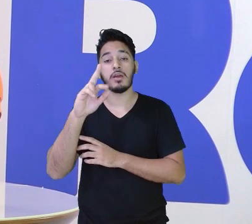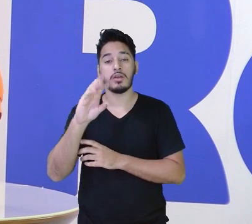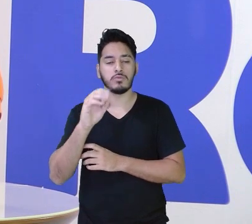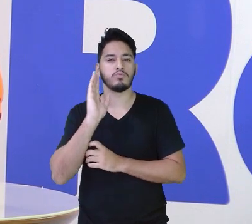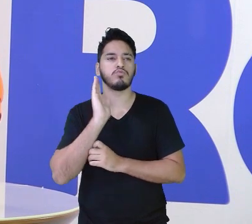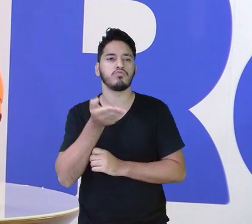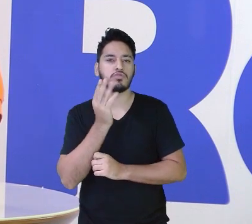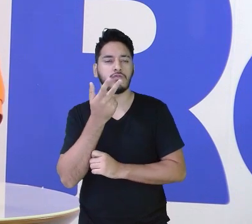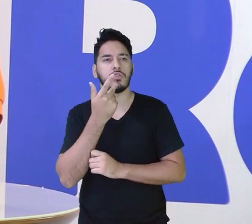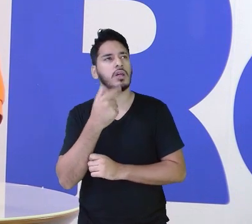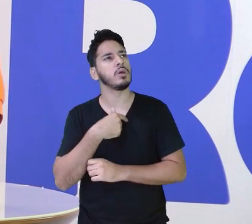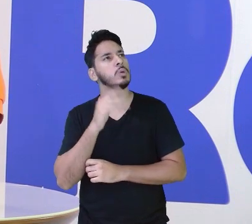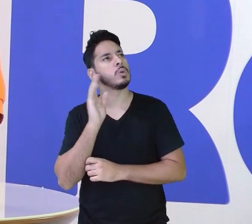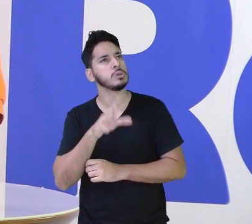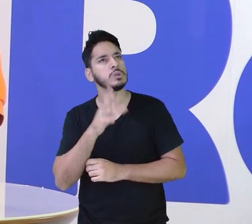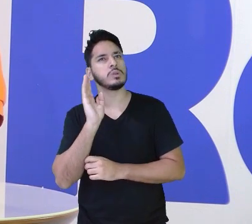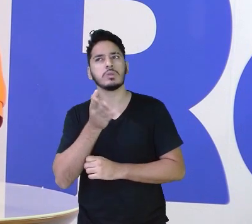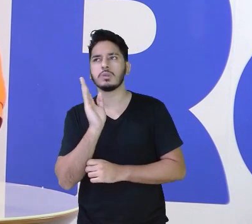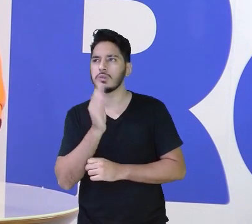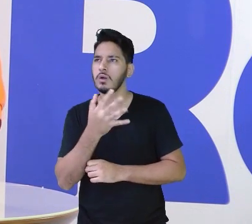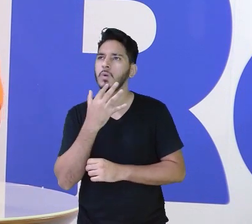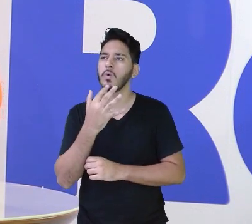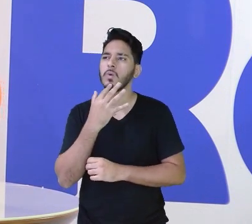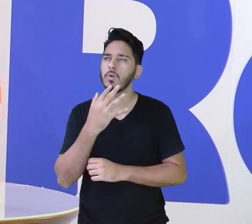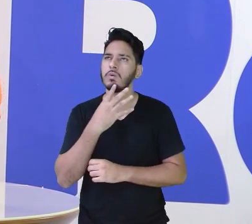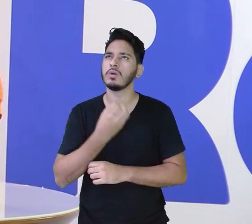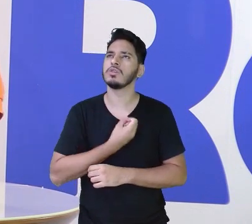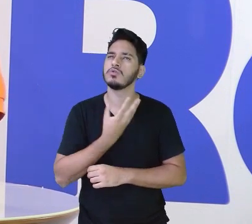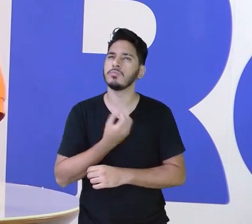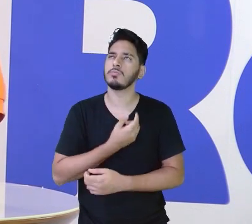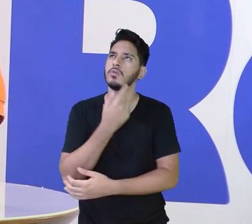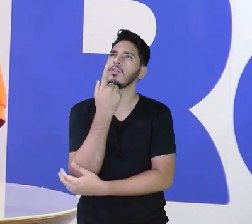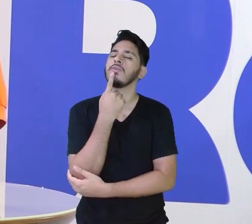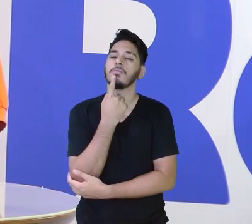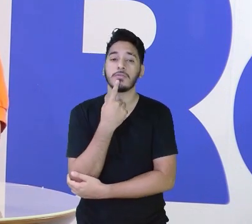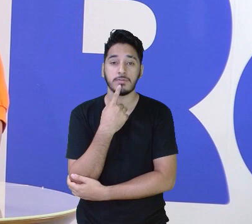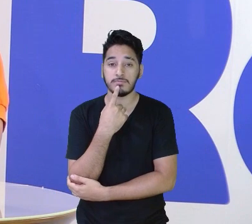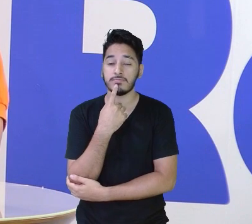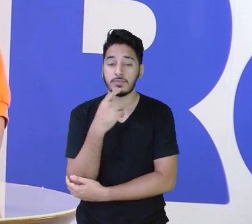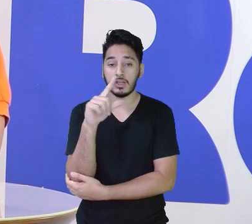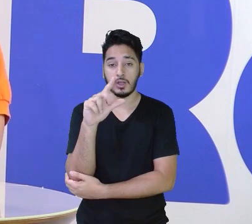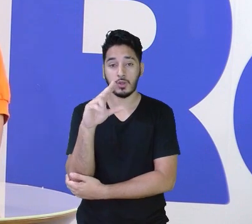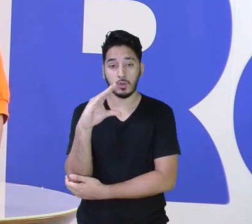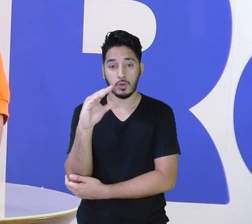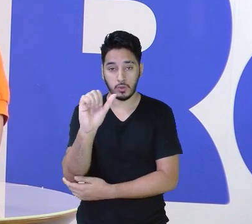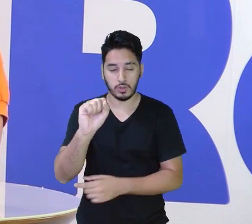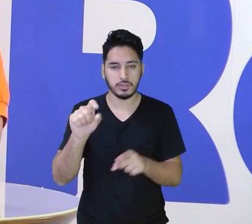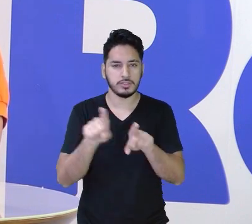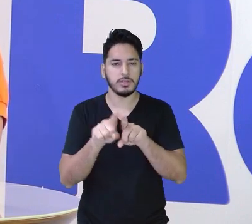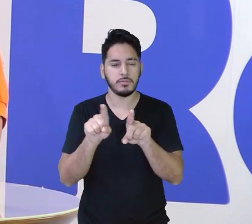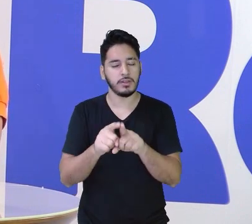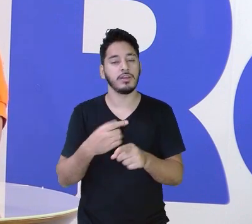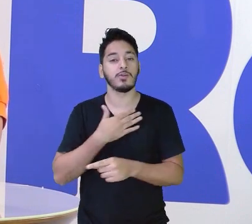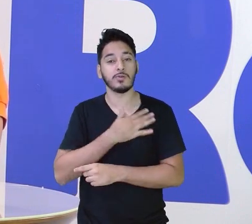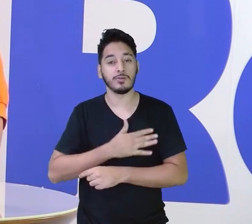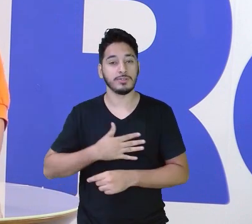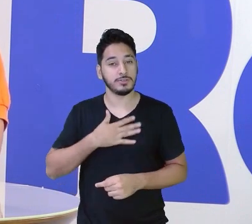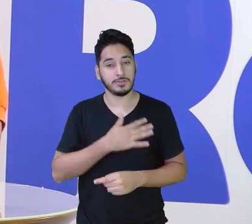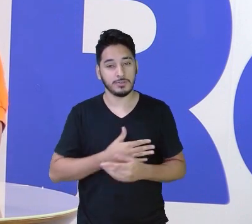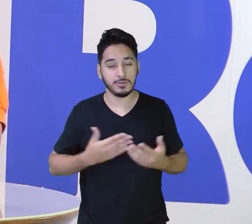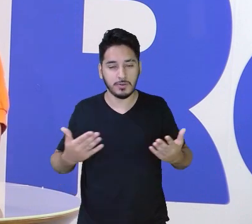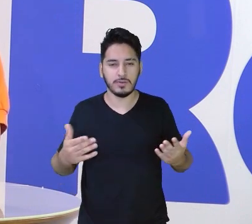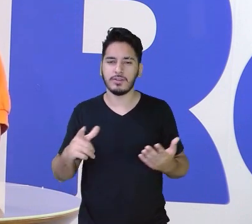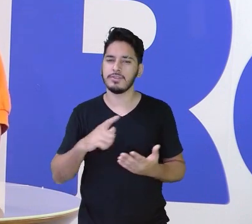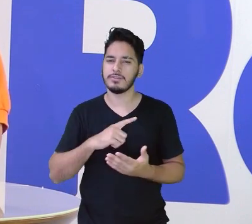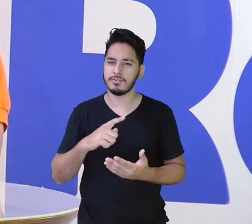que escutou esse poema na escola. Olha aí, estão atentos, hein, professora? Lucas também disse que gostou do poema.